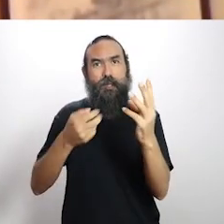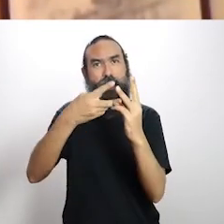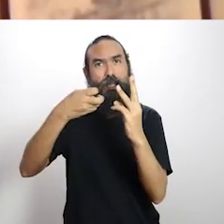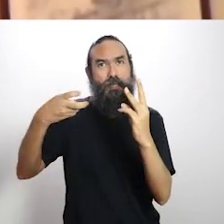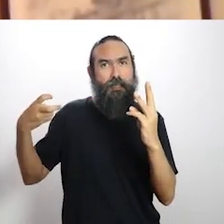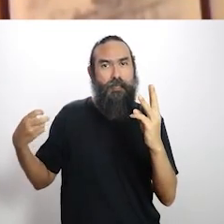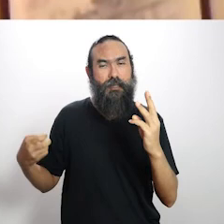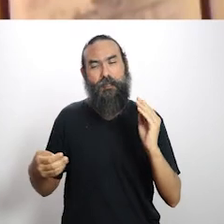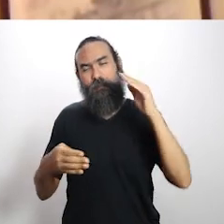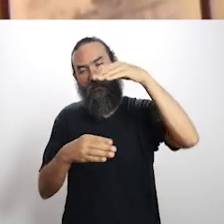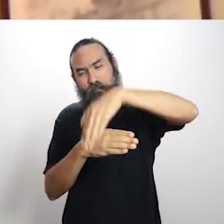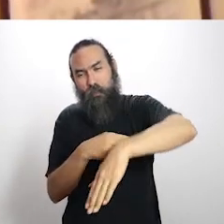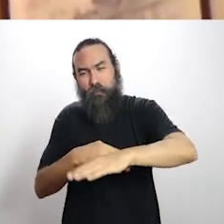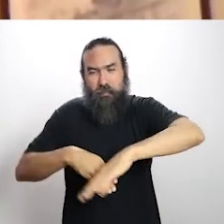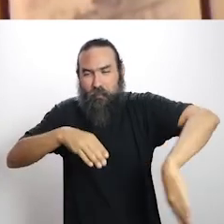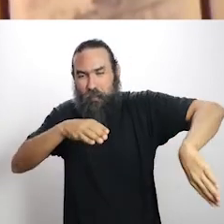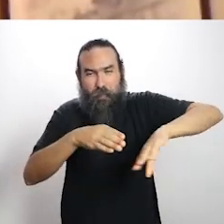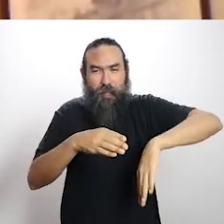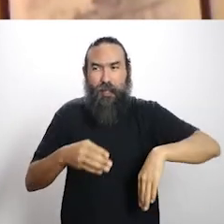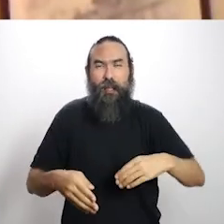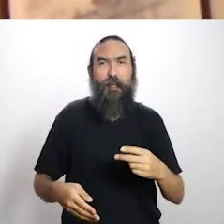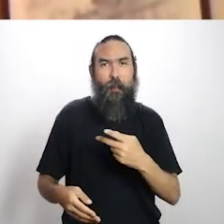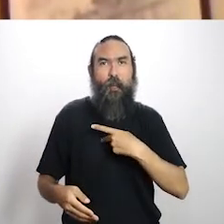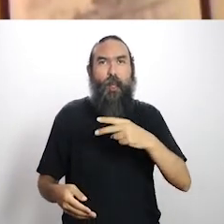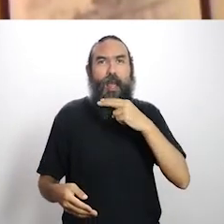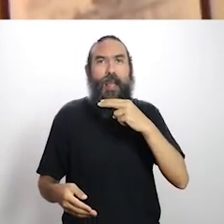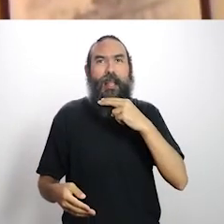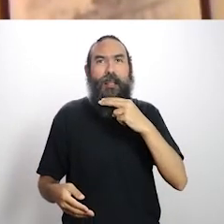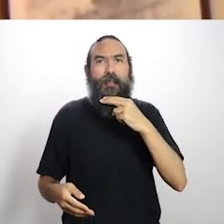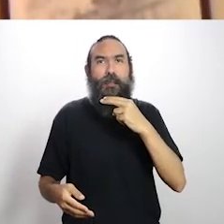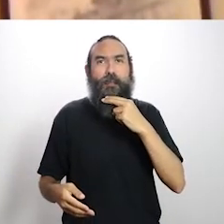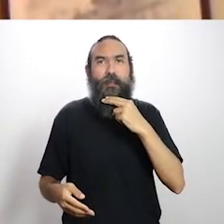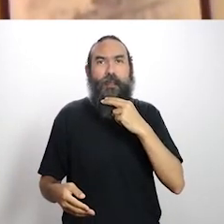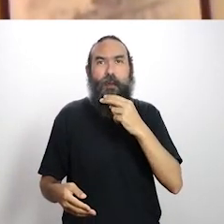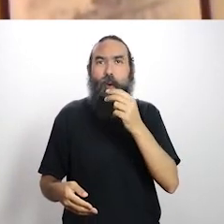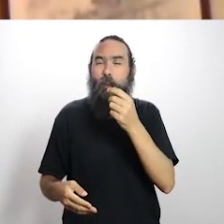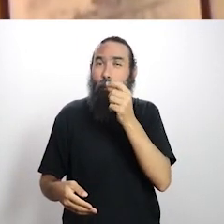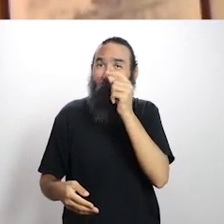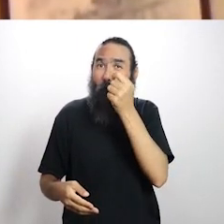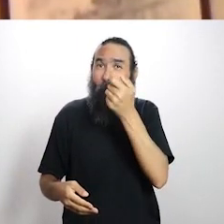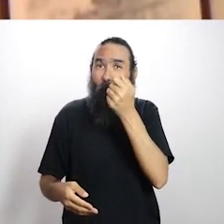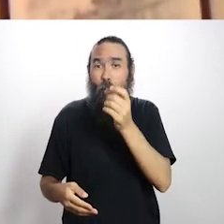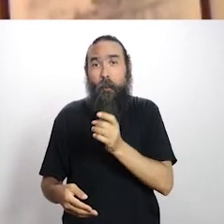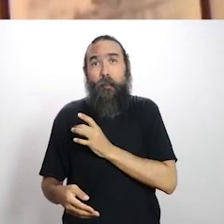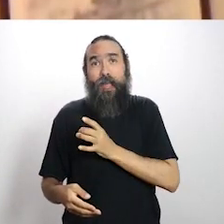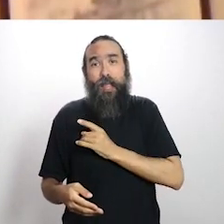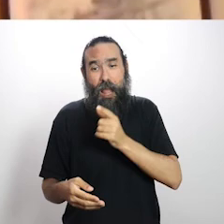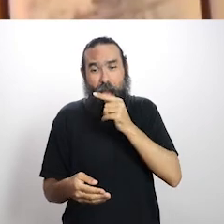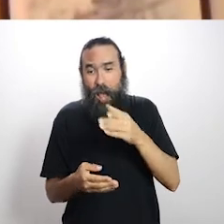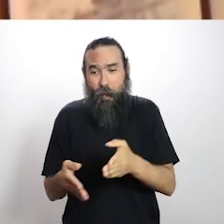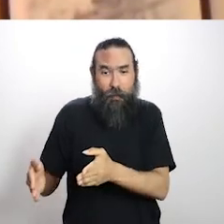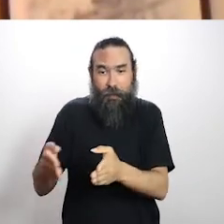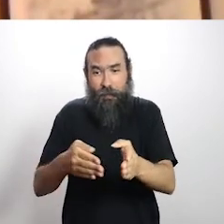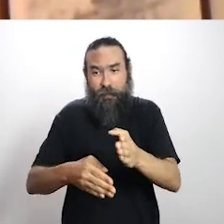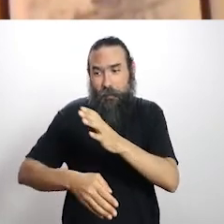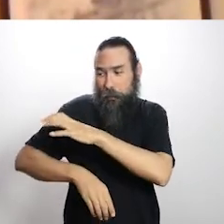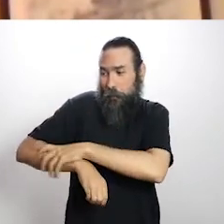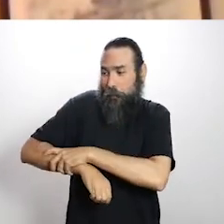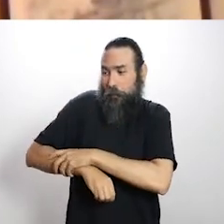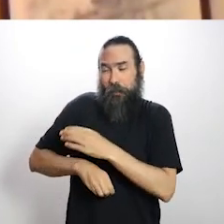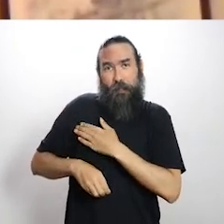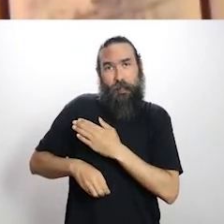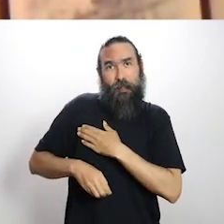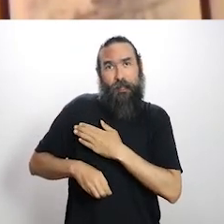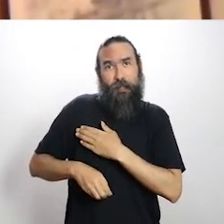aquela garotada lá do Xingu que tava na aldeia começaram a nadar todos juntos então só isso é uma lembrança